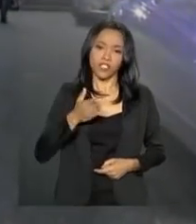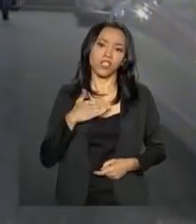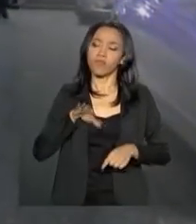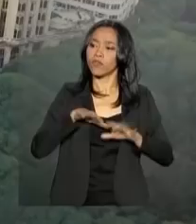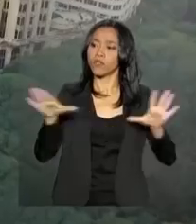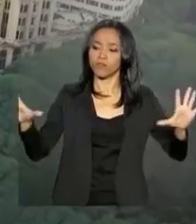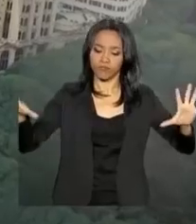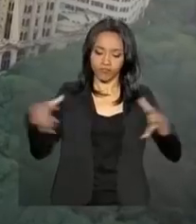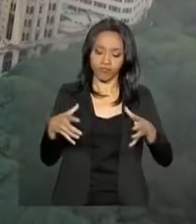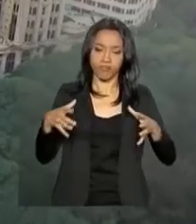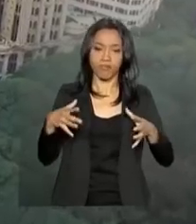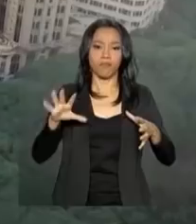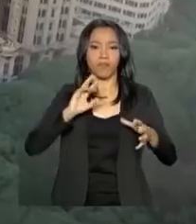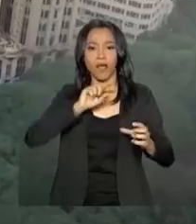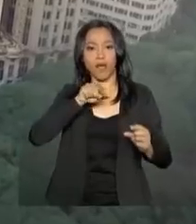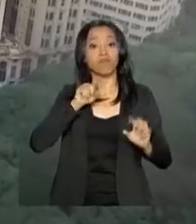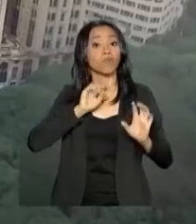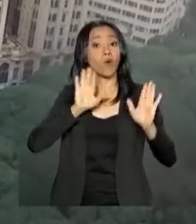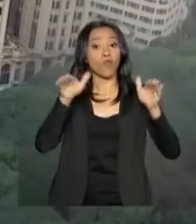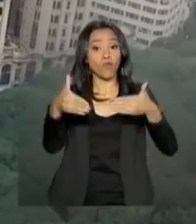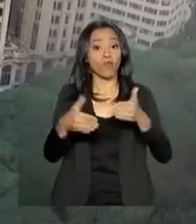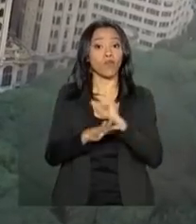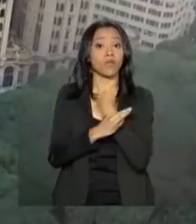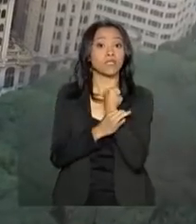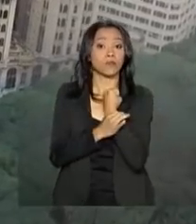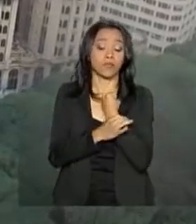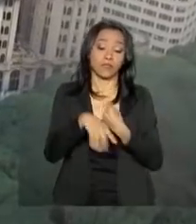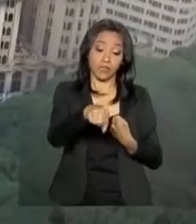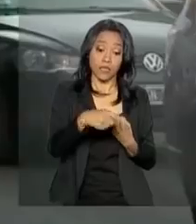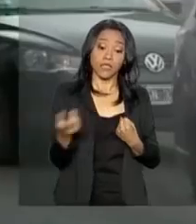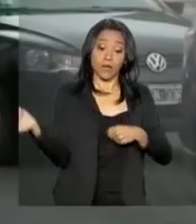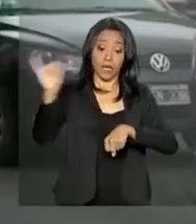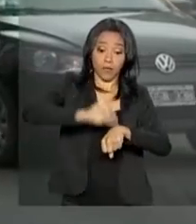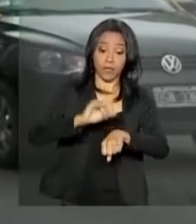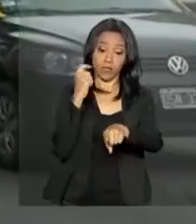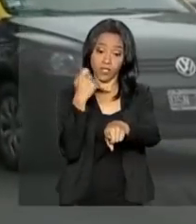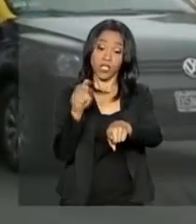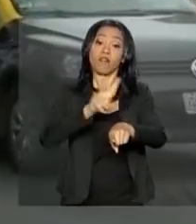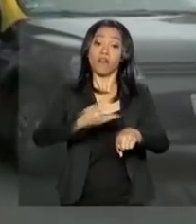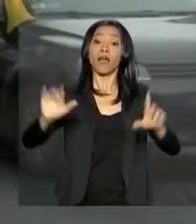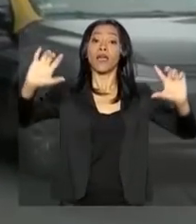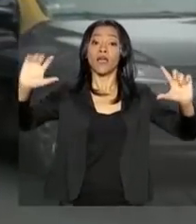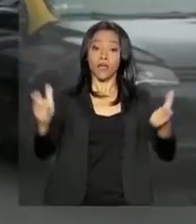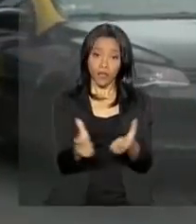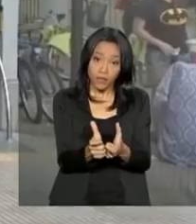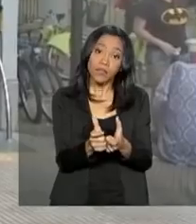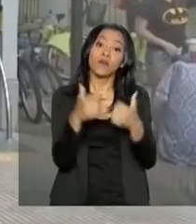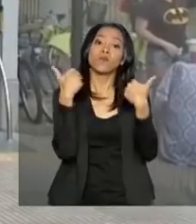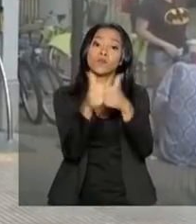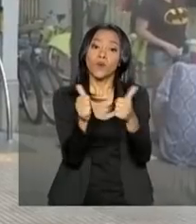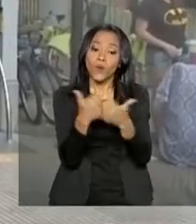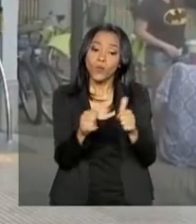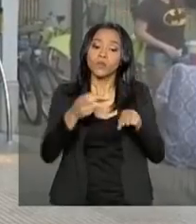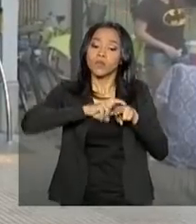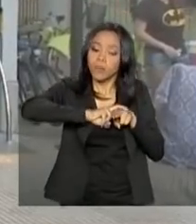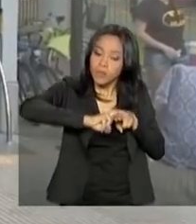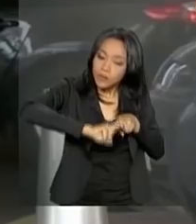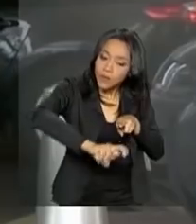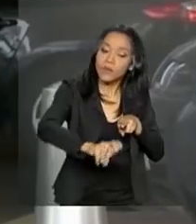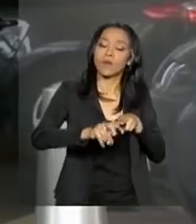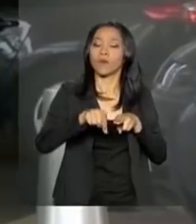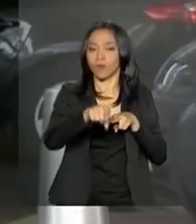mobilizados Além disso durante a cúpula a capital Argentina suspenderá os serviços de ônibus metrô e